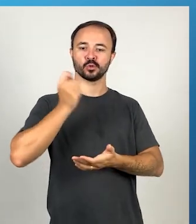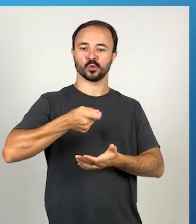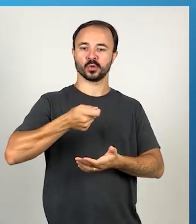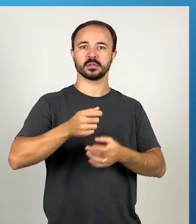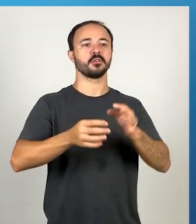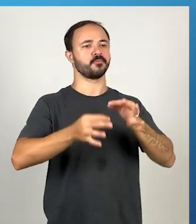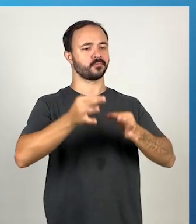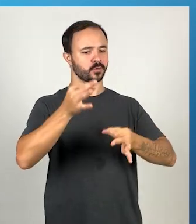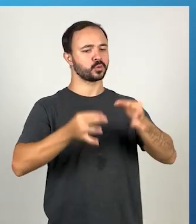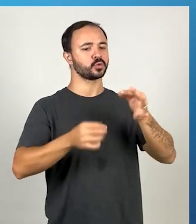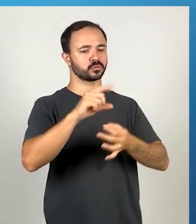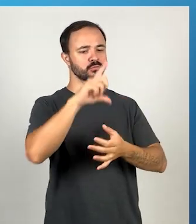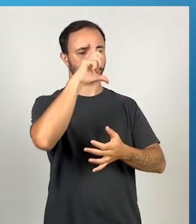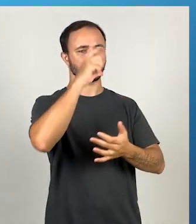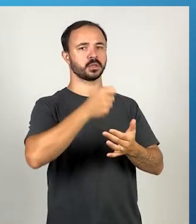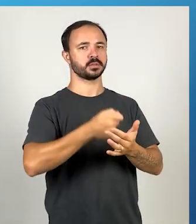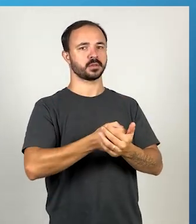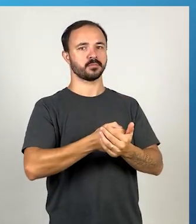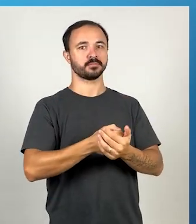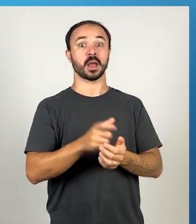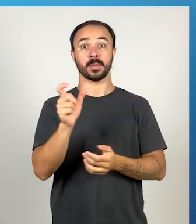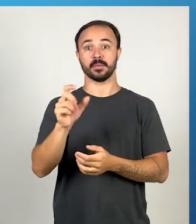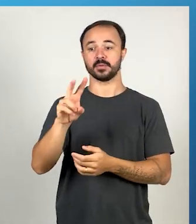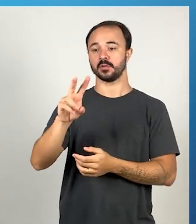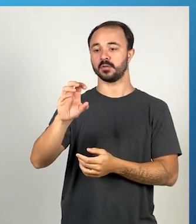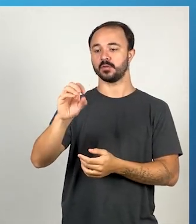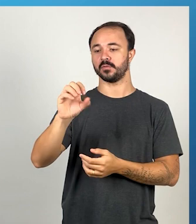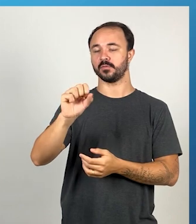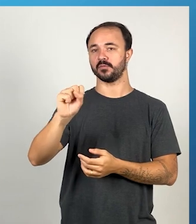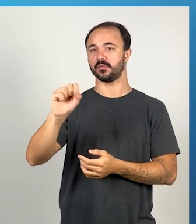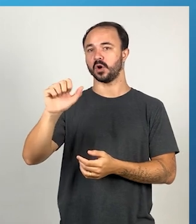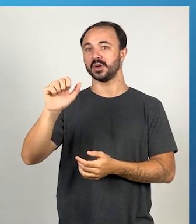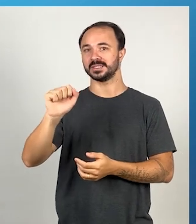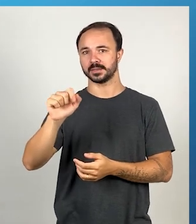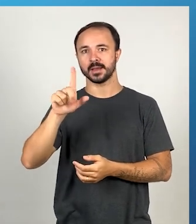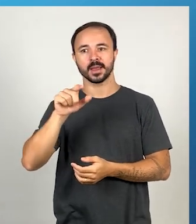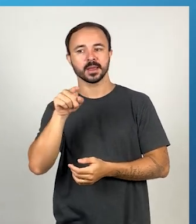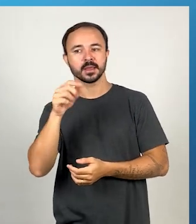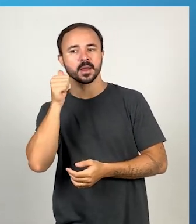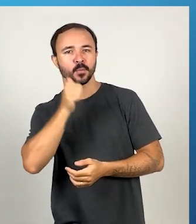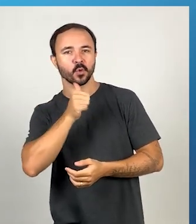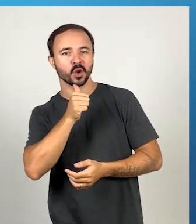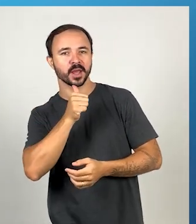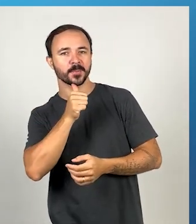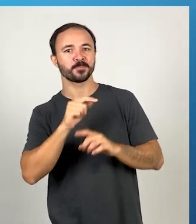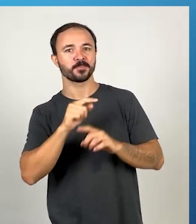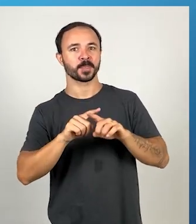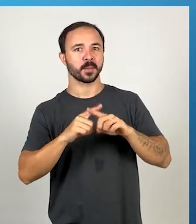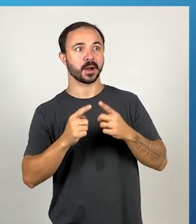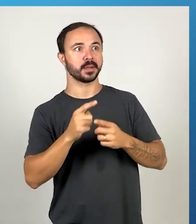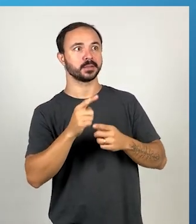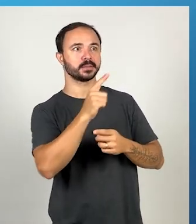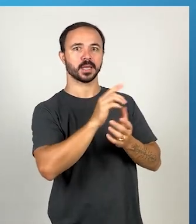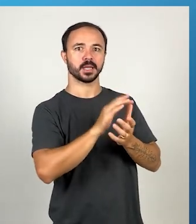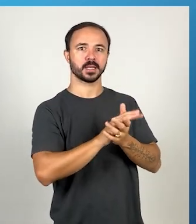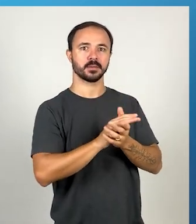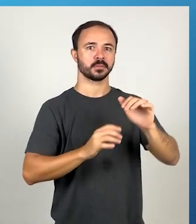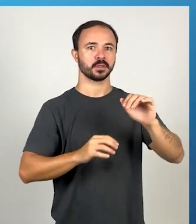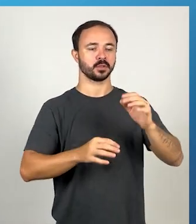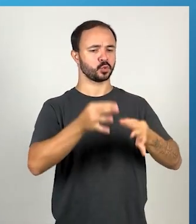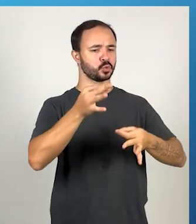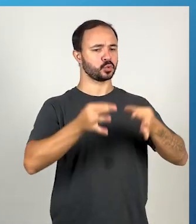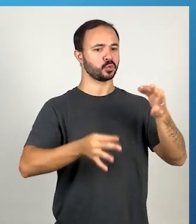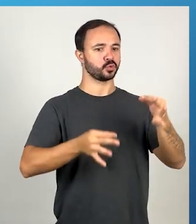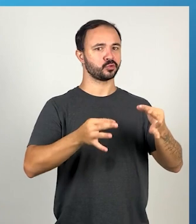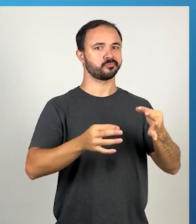tratamento, Vossa Excelência, é feminino, mas o adjetivo está no masculino para concordar com a ideia de que o juiz seria